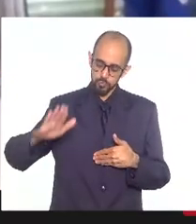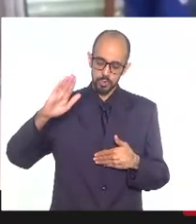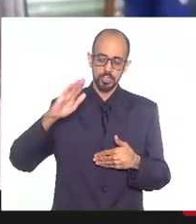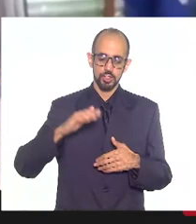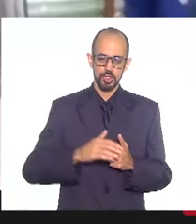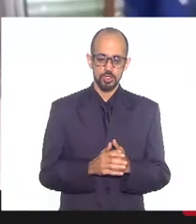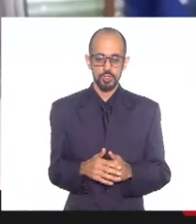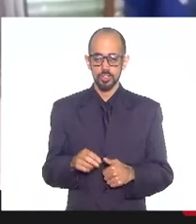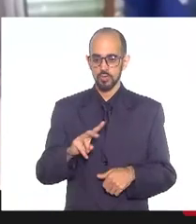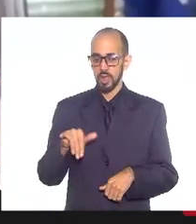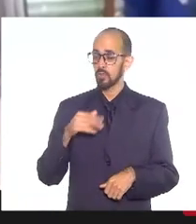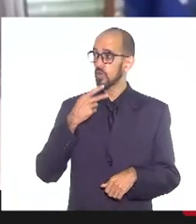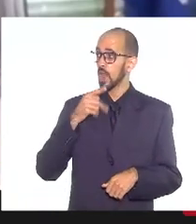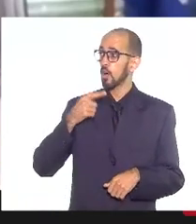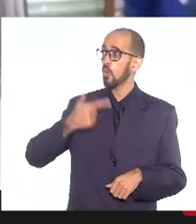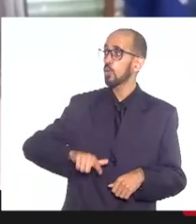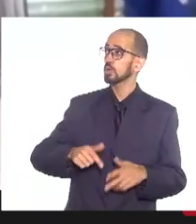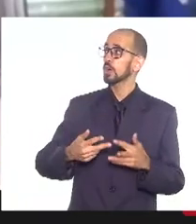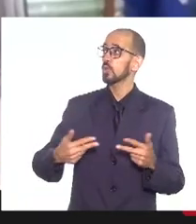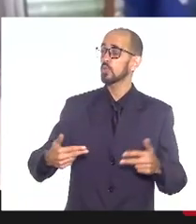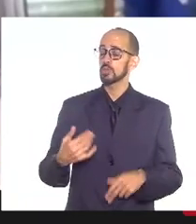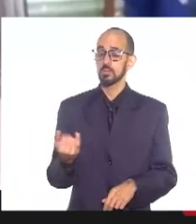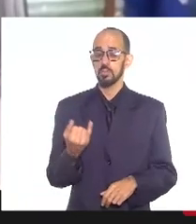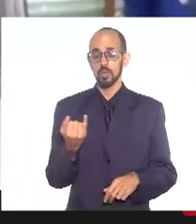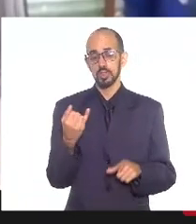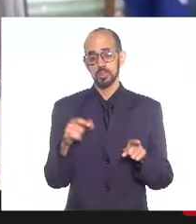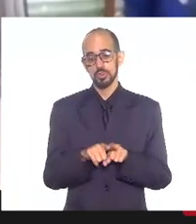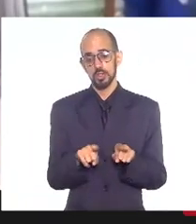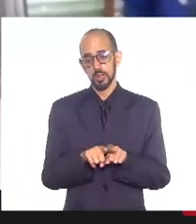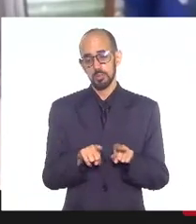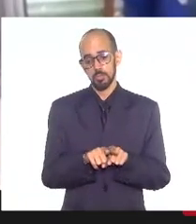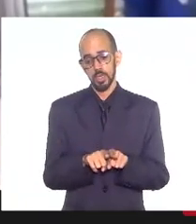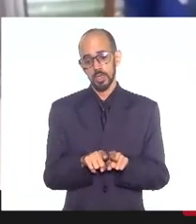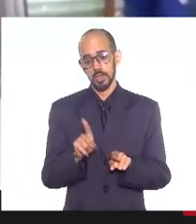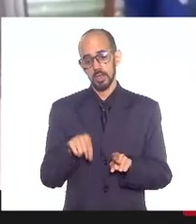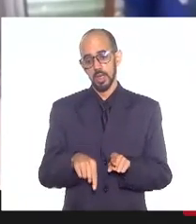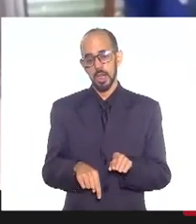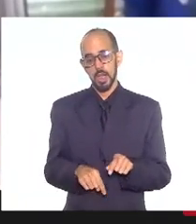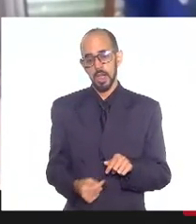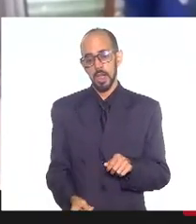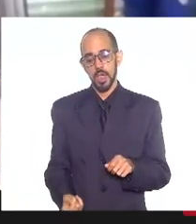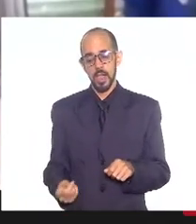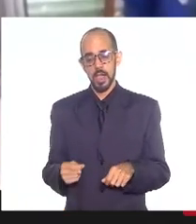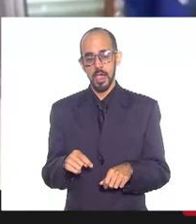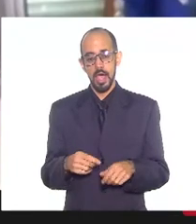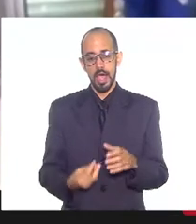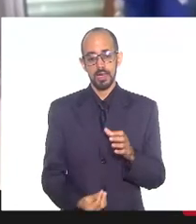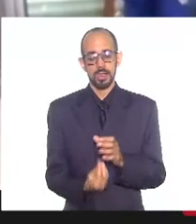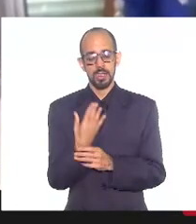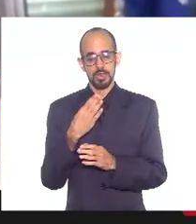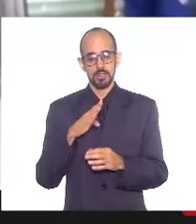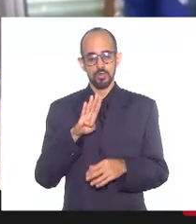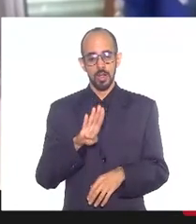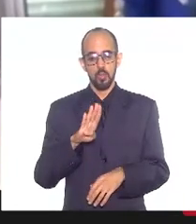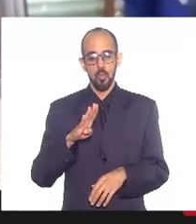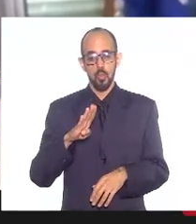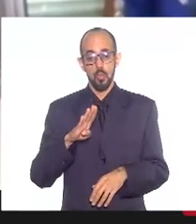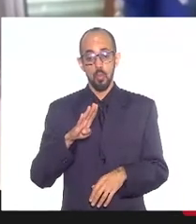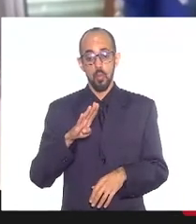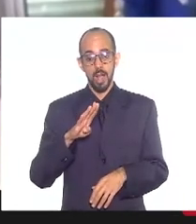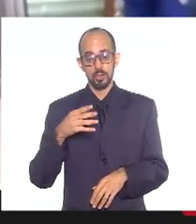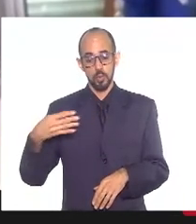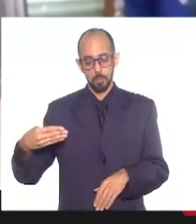falar aqui uma outra batalha importante que nós temos, discussão importante, é a implantação da Rota 4B, entrando pela Baixada